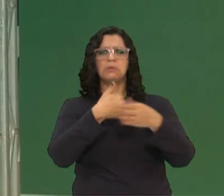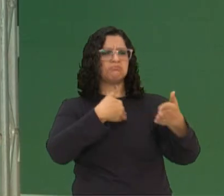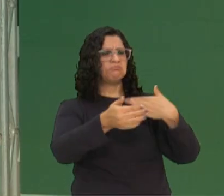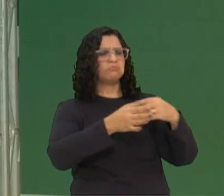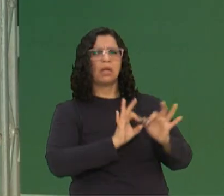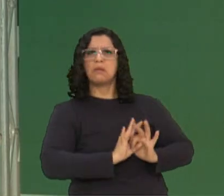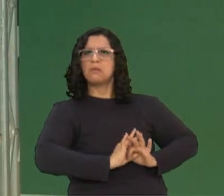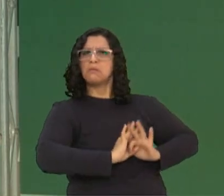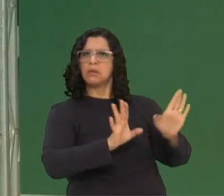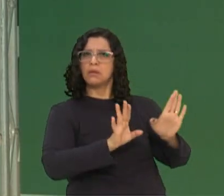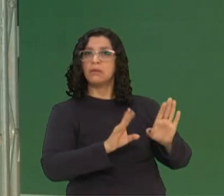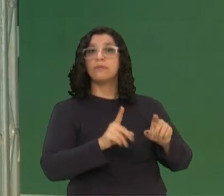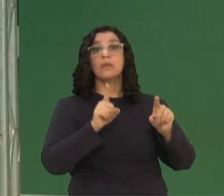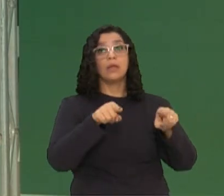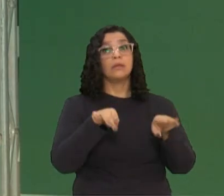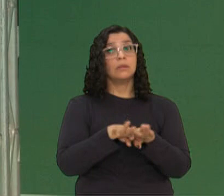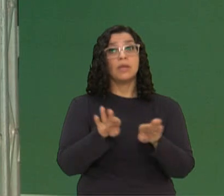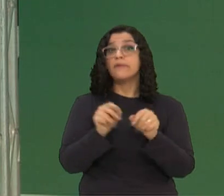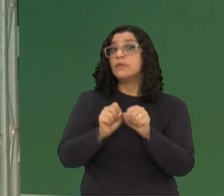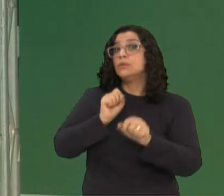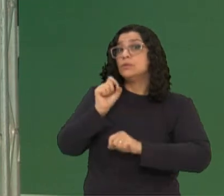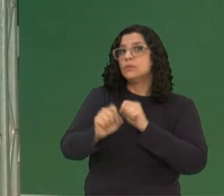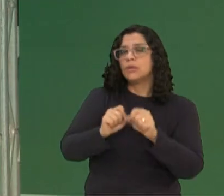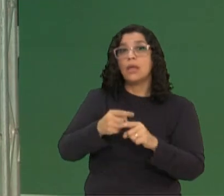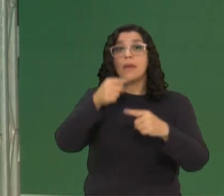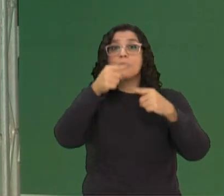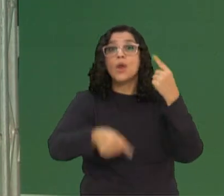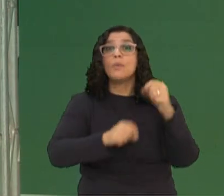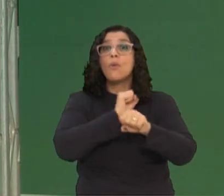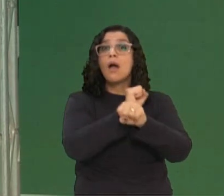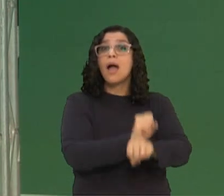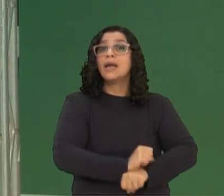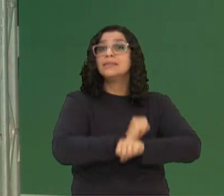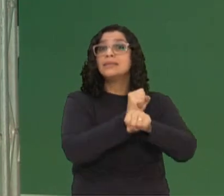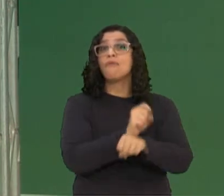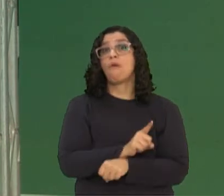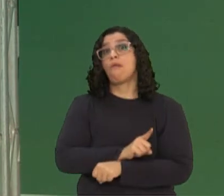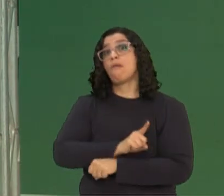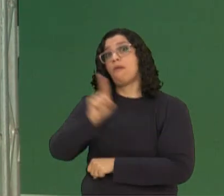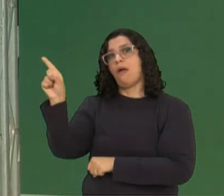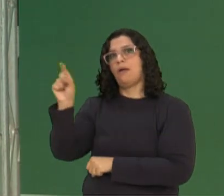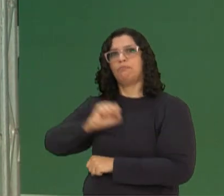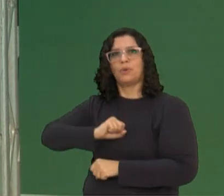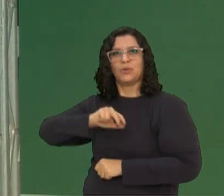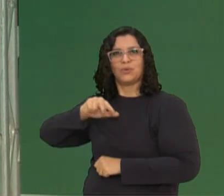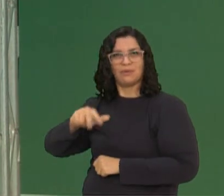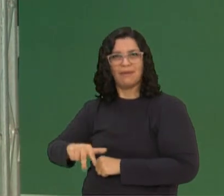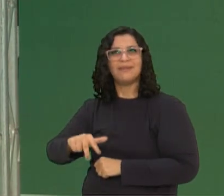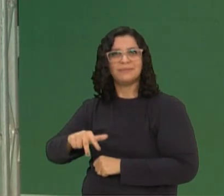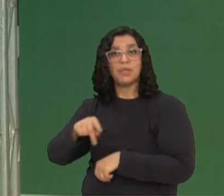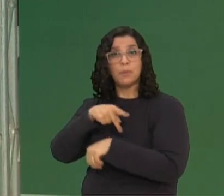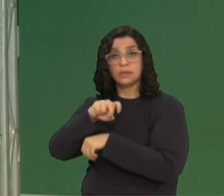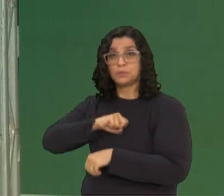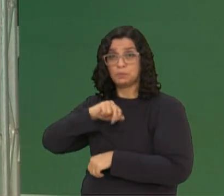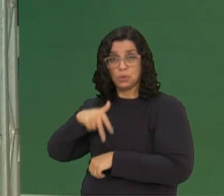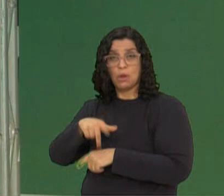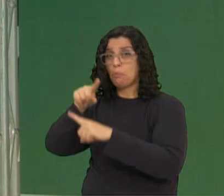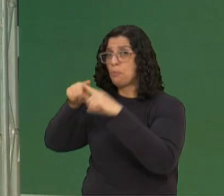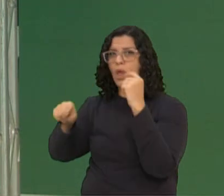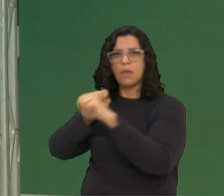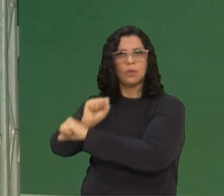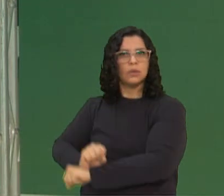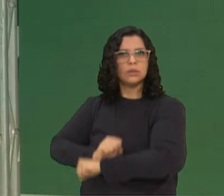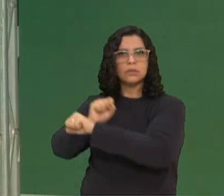quisesse. E o que ele vai fazer? Ele proíbe a escravidão em Portugal. No Brasil podia, tá? Em Portugal ele